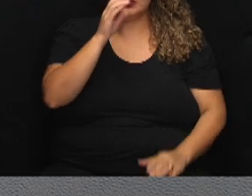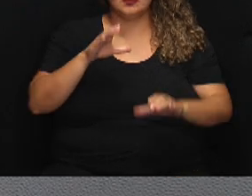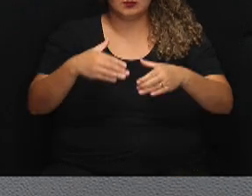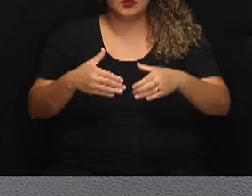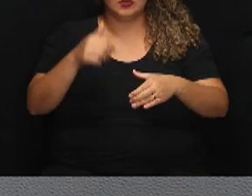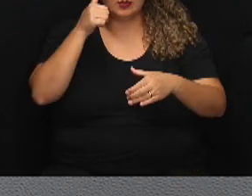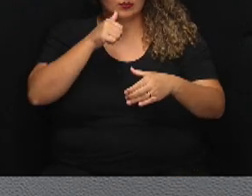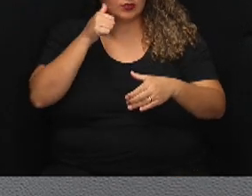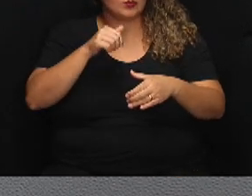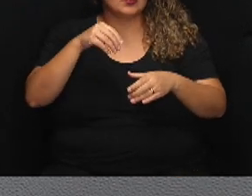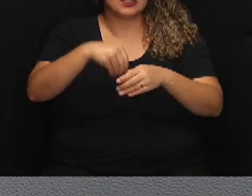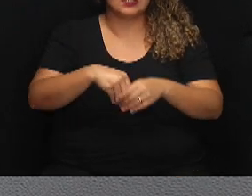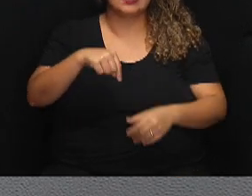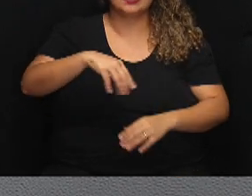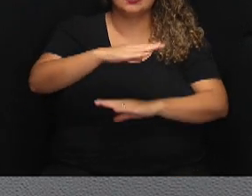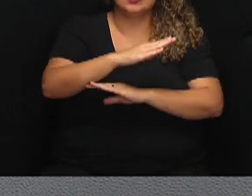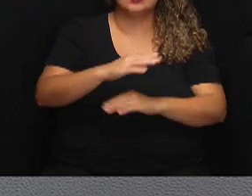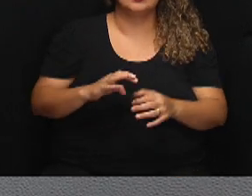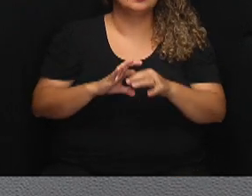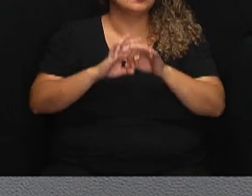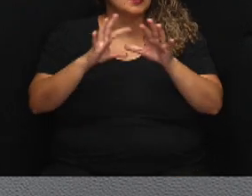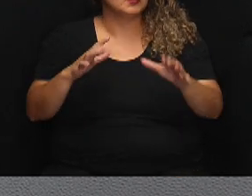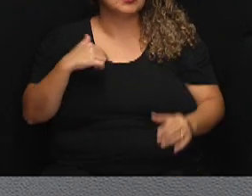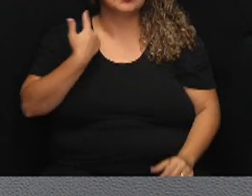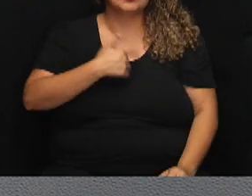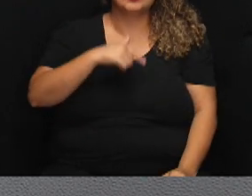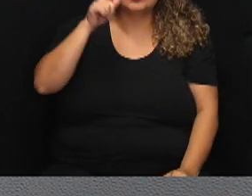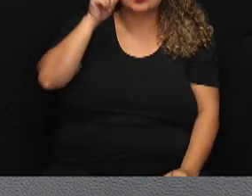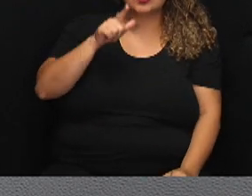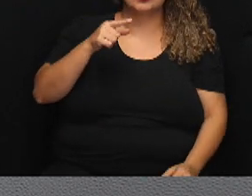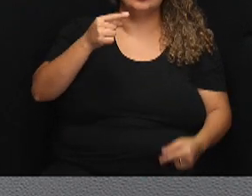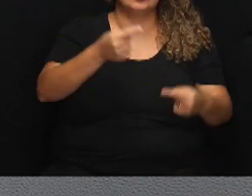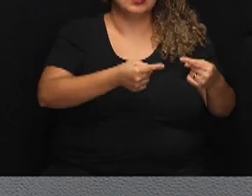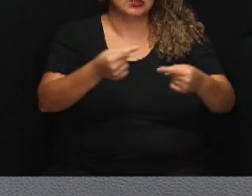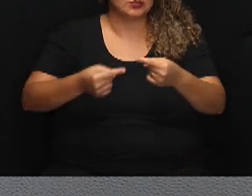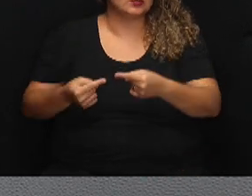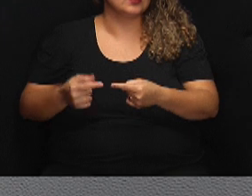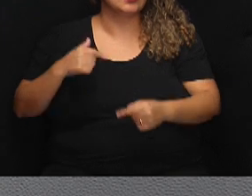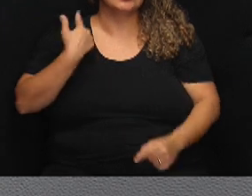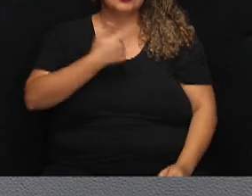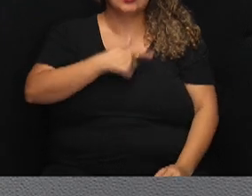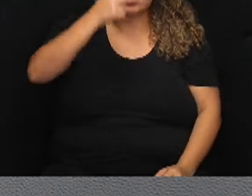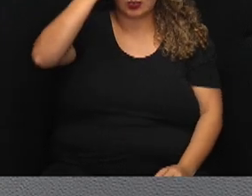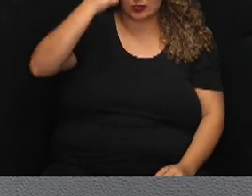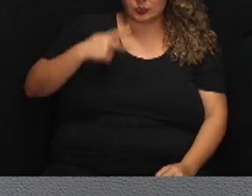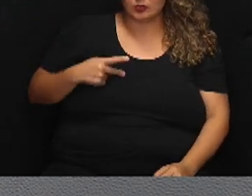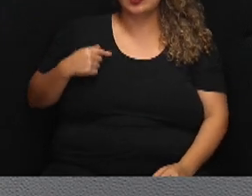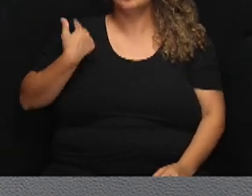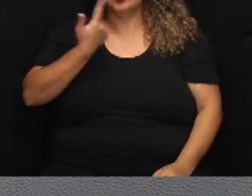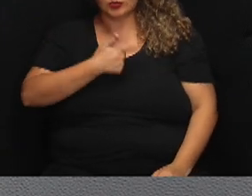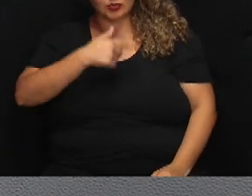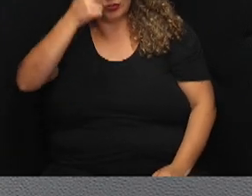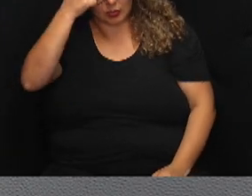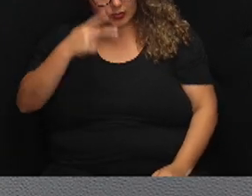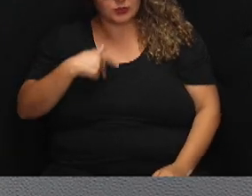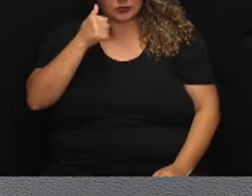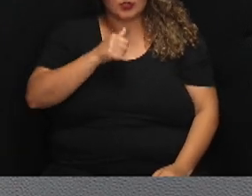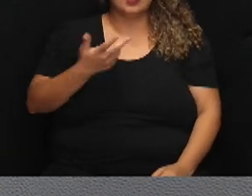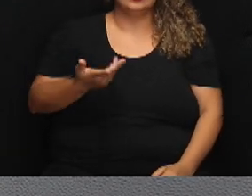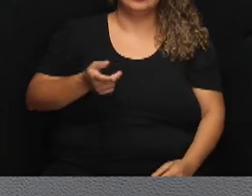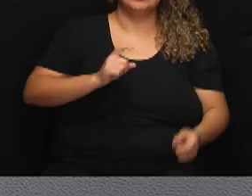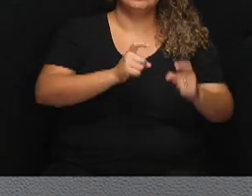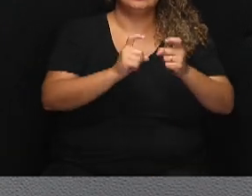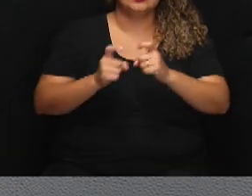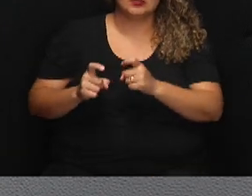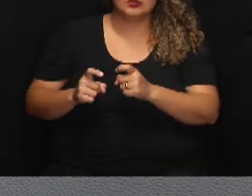mulher aqui da casa, e isso permite que a gente consiga ter discussões de nós para nós. A gente discutiu, por exemplo, nas últimas reuniões,